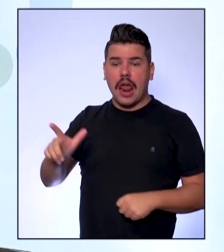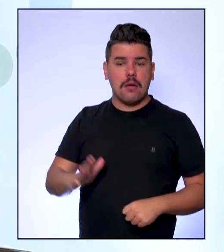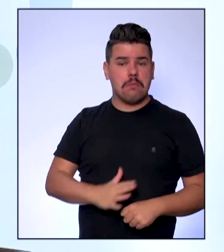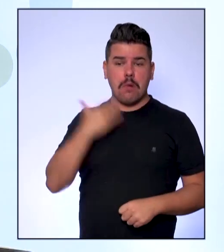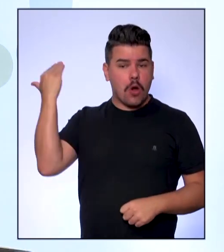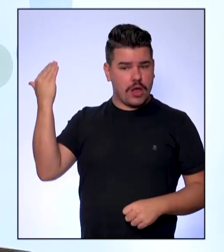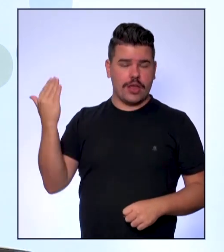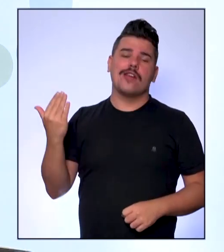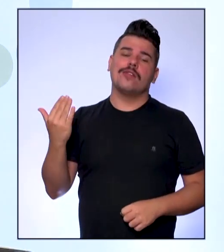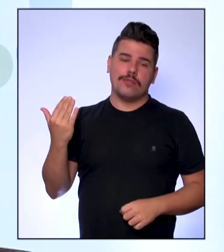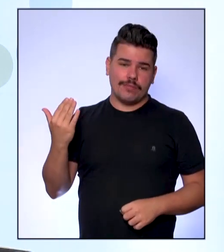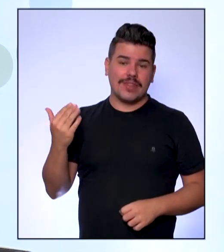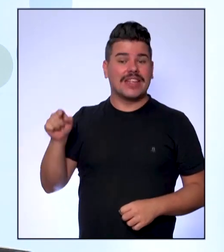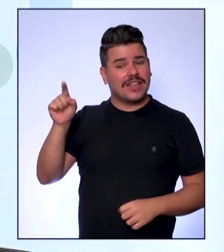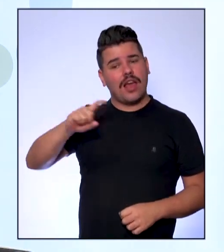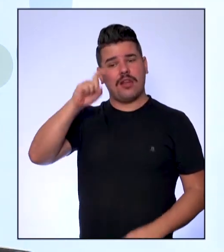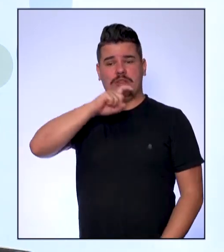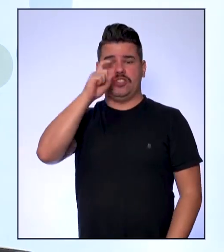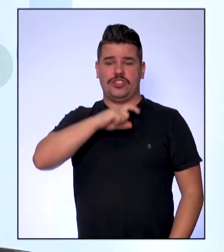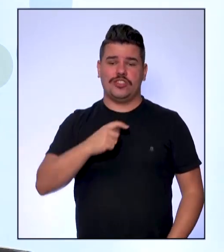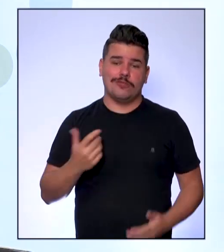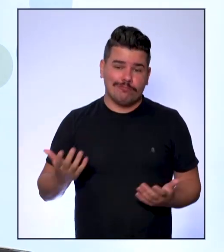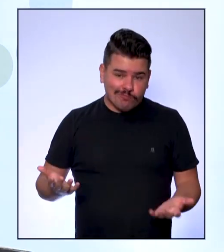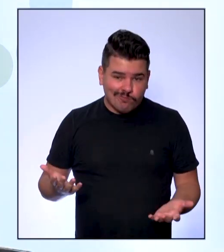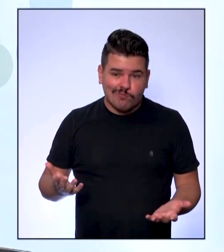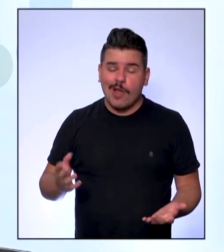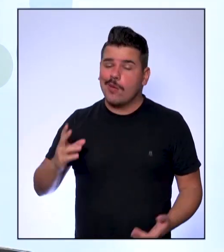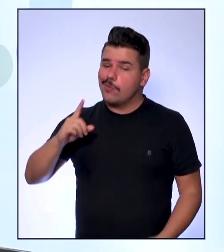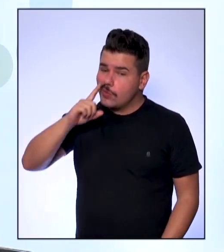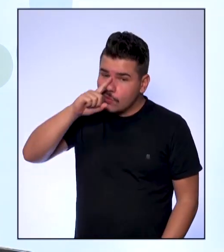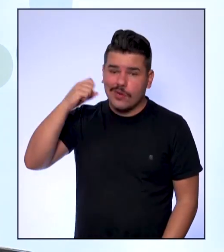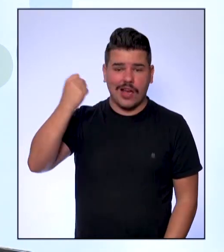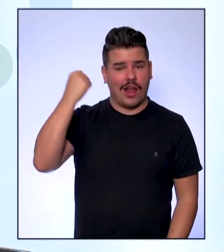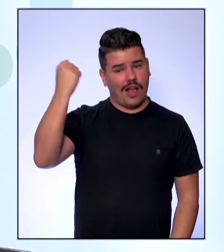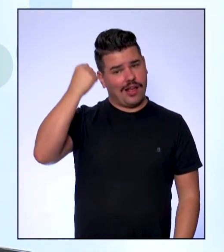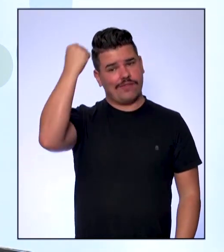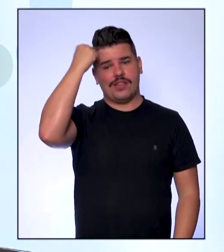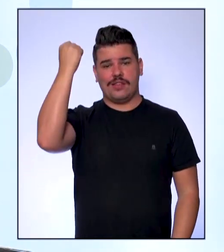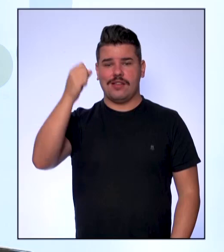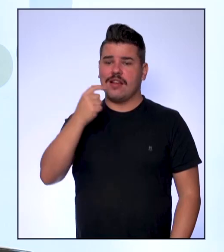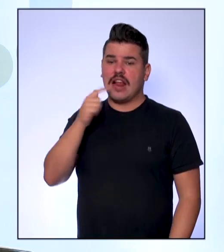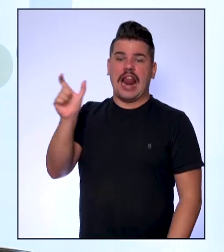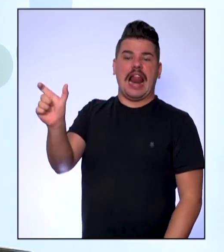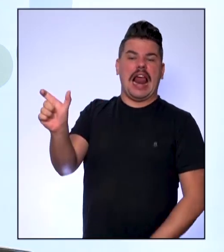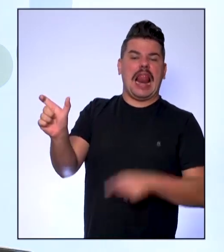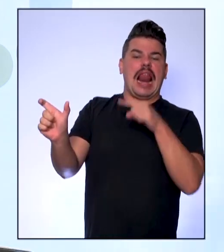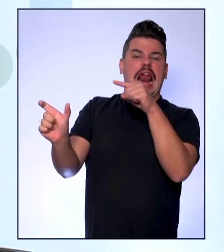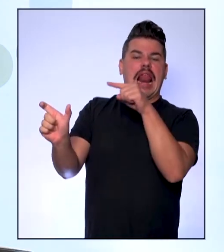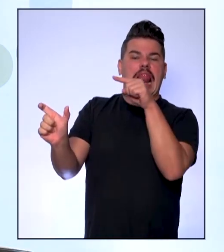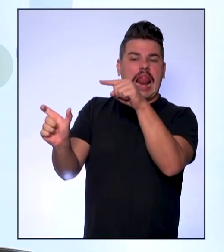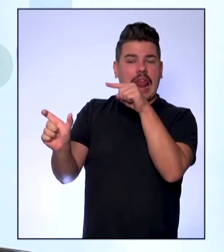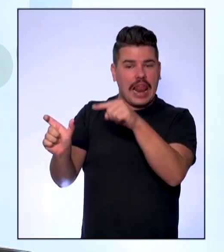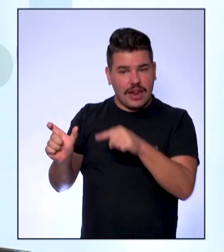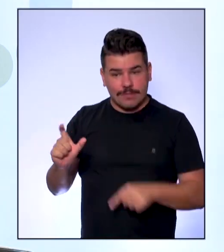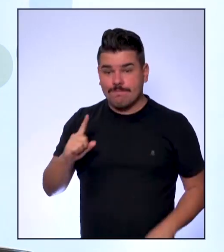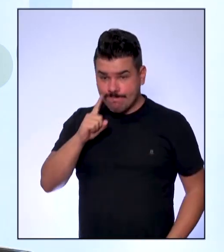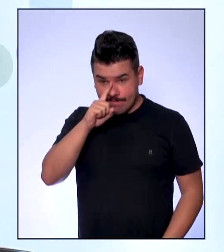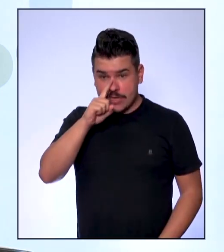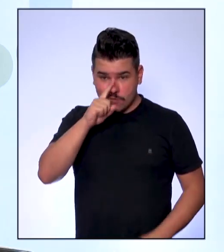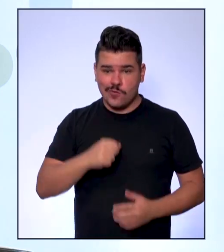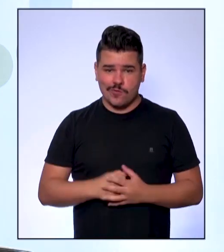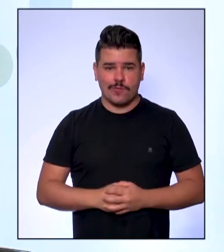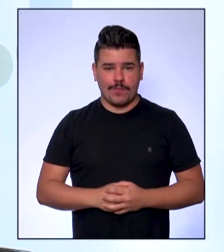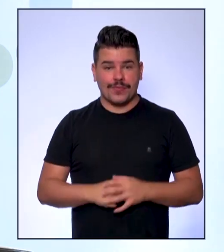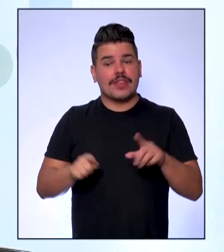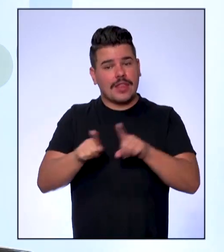espalharam. Então, isso também pode ter um impacto muito grave na vida das pessoas. Tá? Isso também pode ter repercussões maiores. Como, por